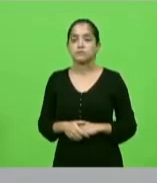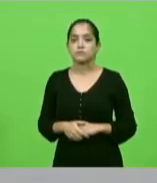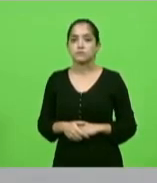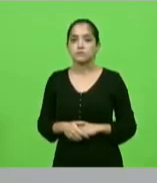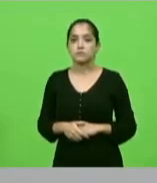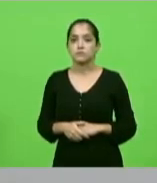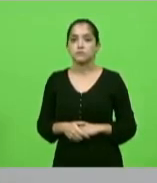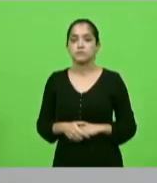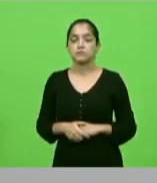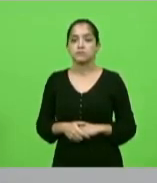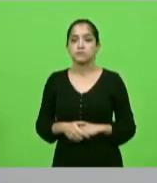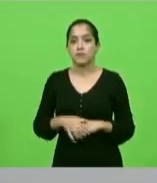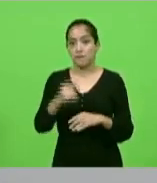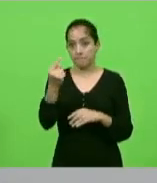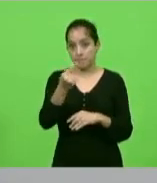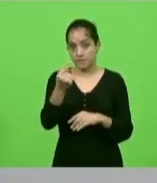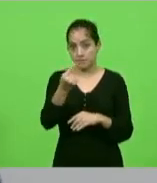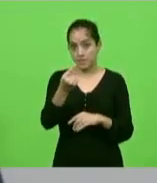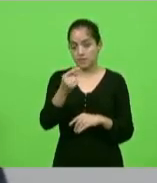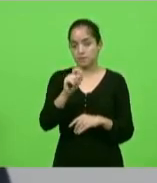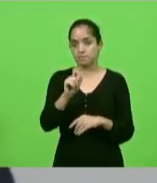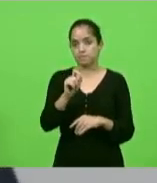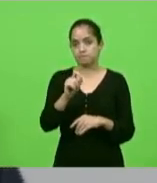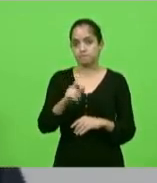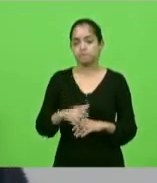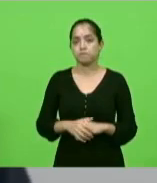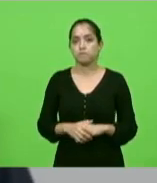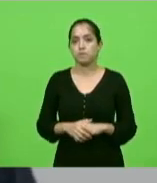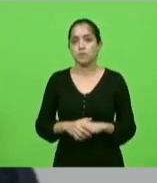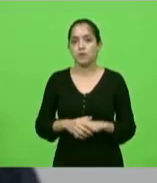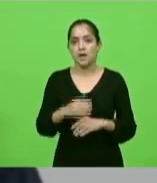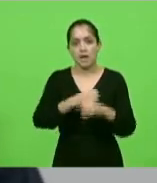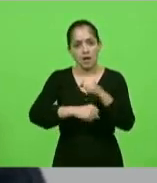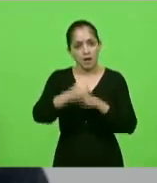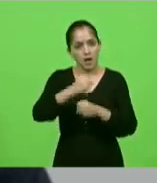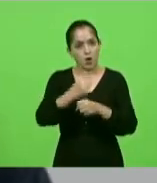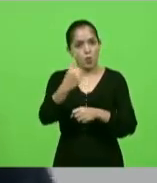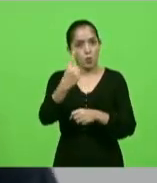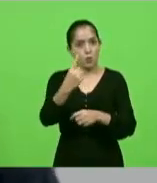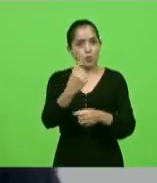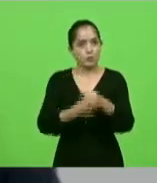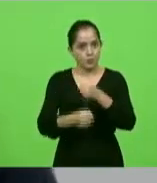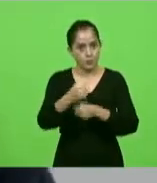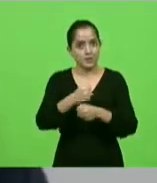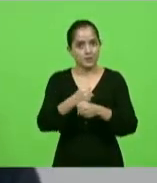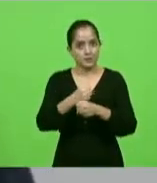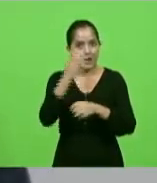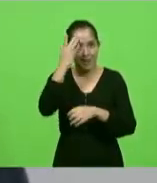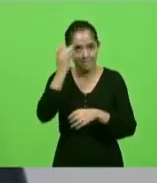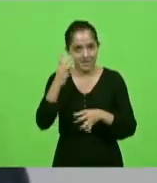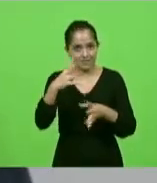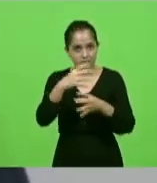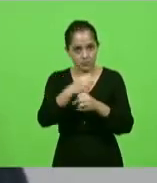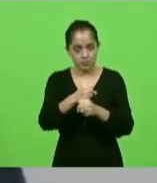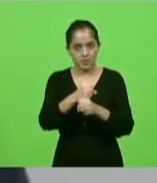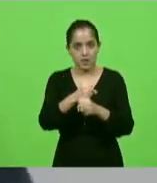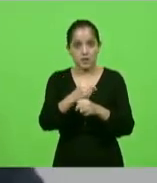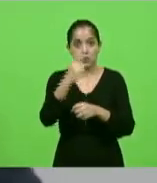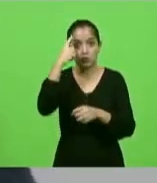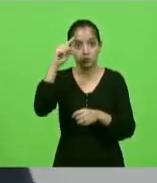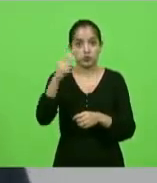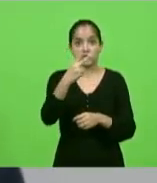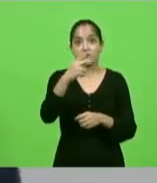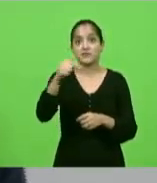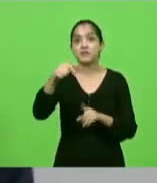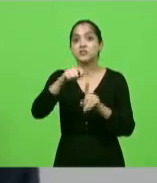Trato, pois, da primeira evidência. Há quase um ano, amanhã completará, no dia 27 de março